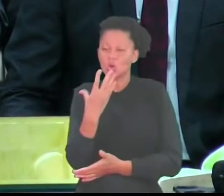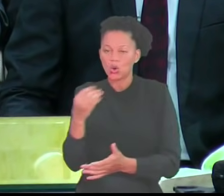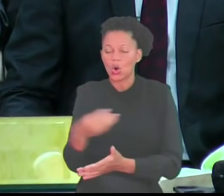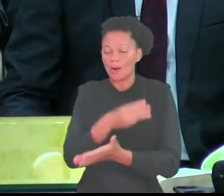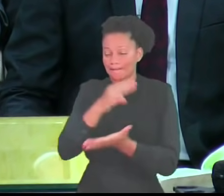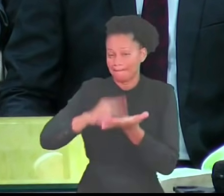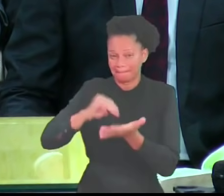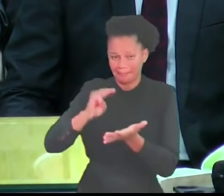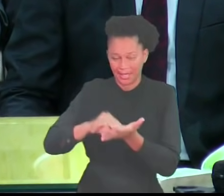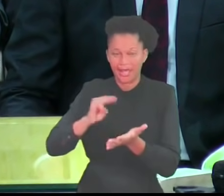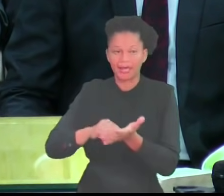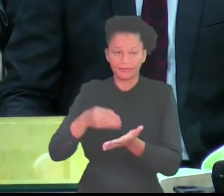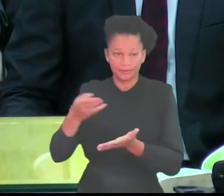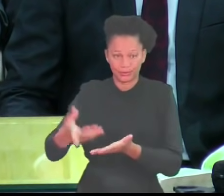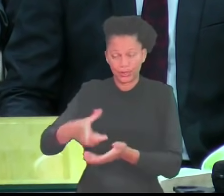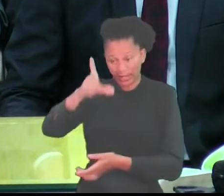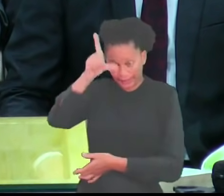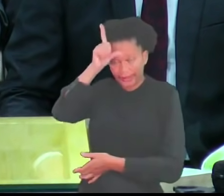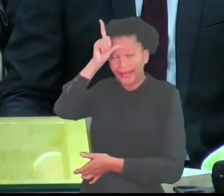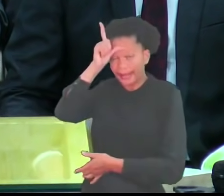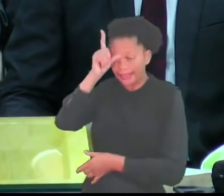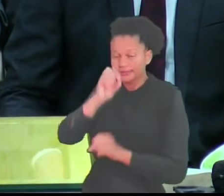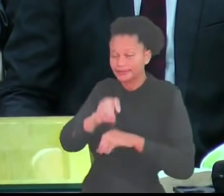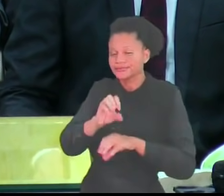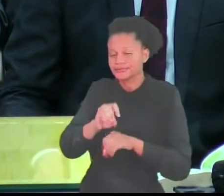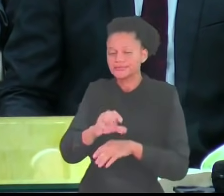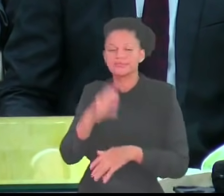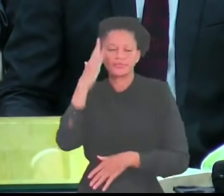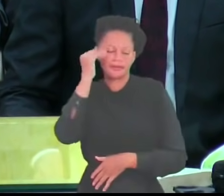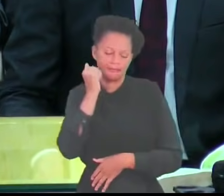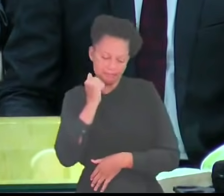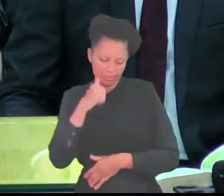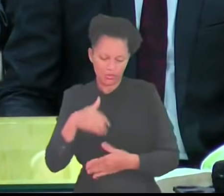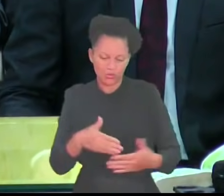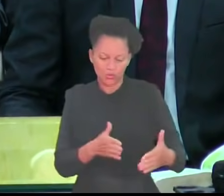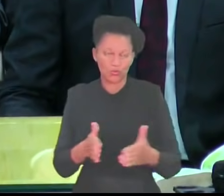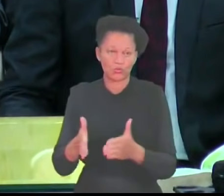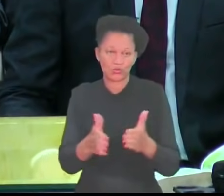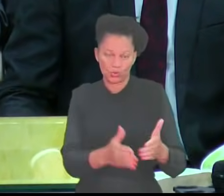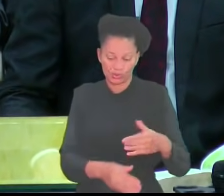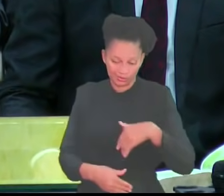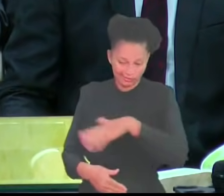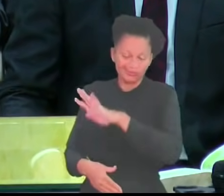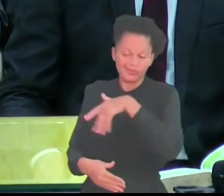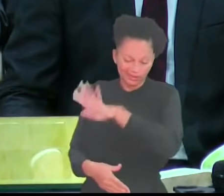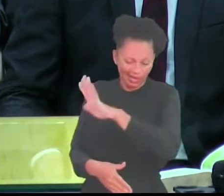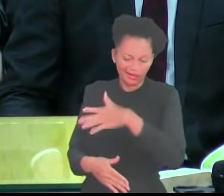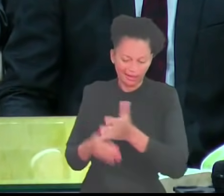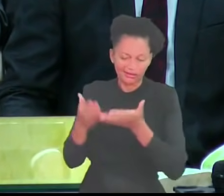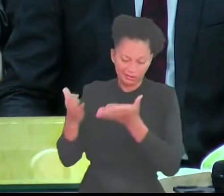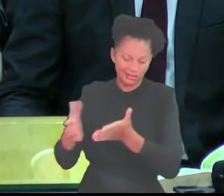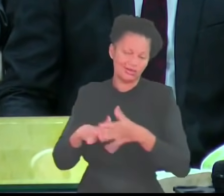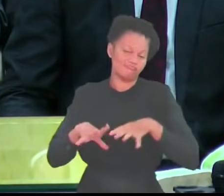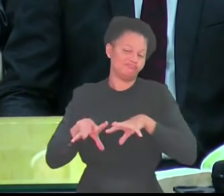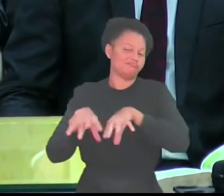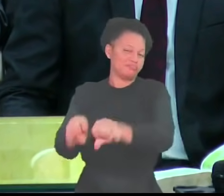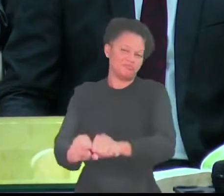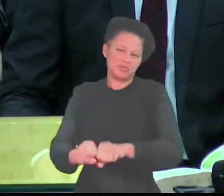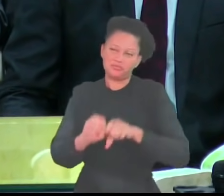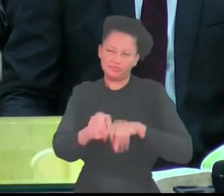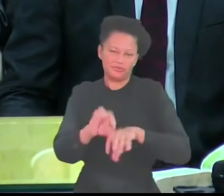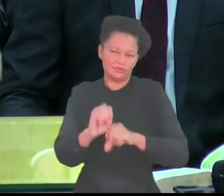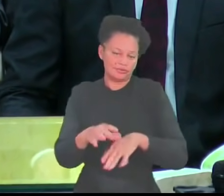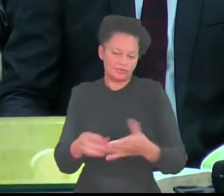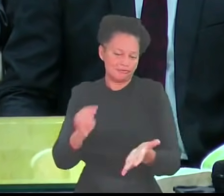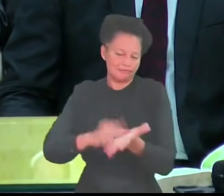dele tomar conta, sabia o que era um rio temporão. Hoje, depois que tem esse patrono que tem aí, tomou conta da educação, o método dele,